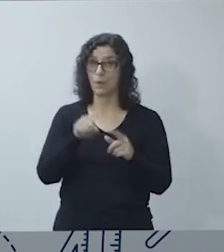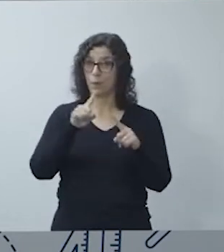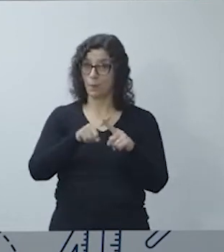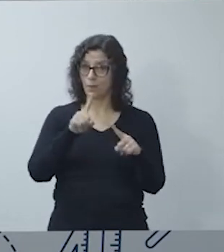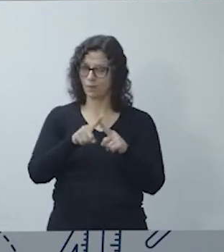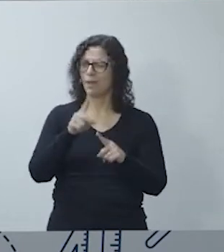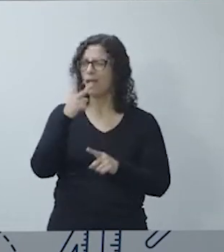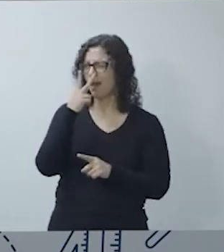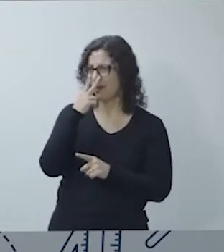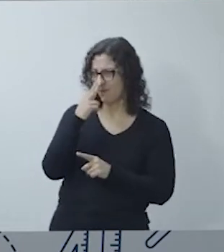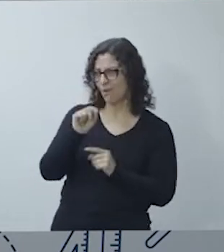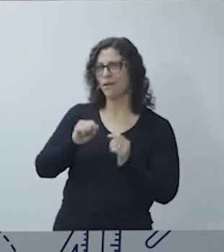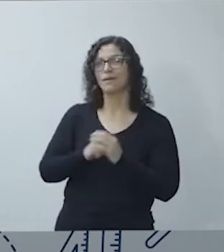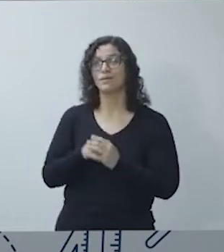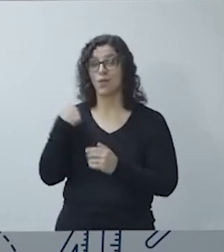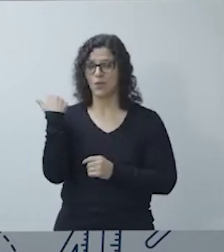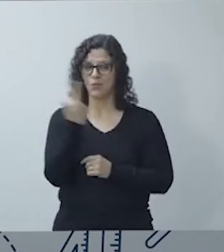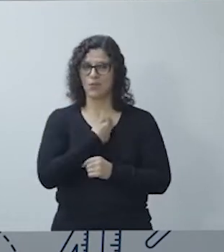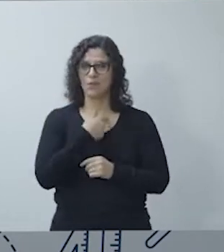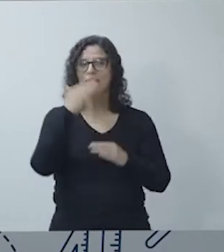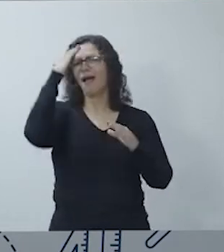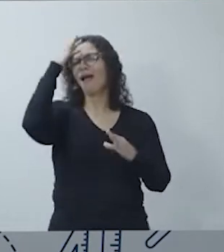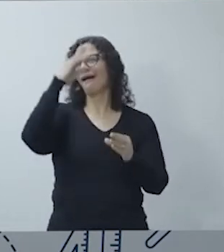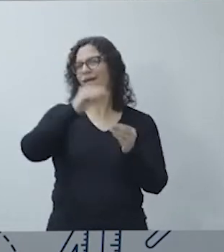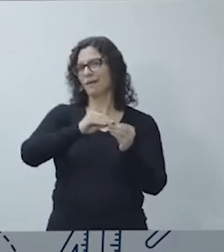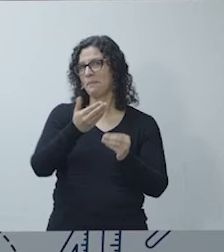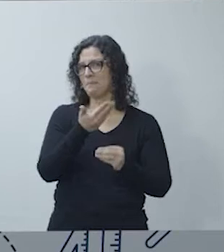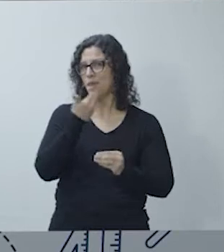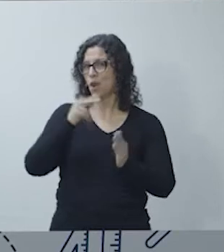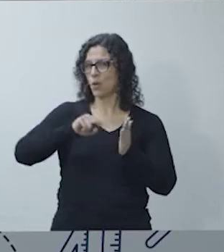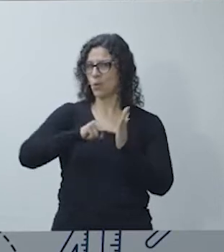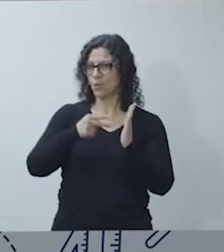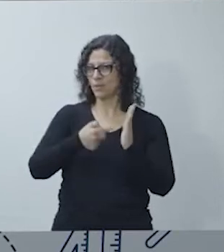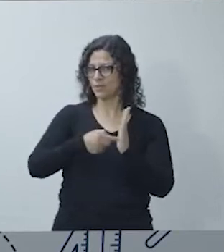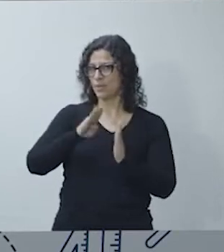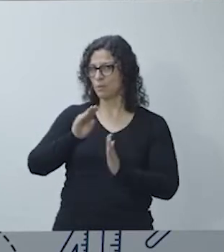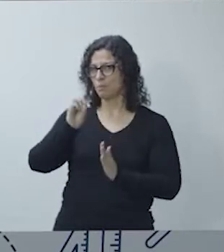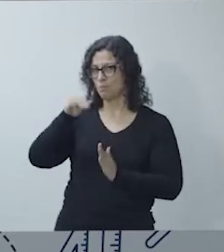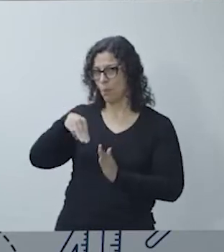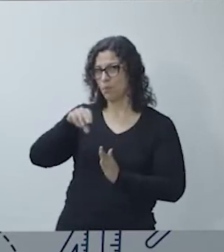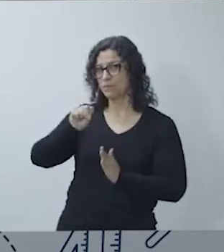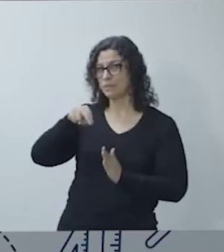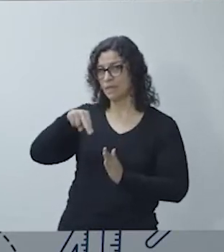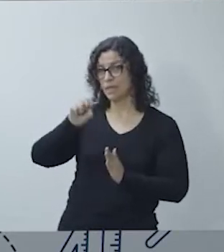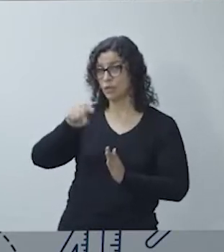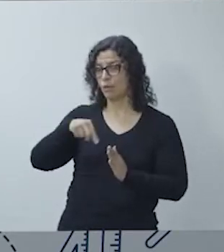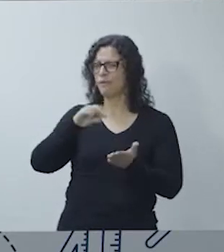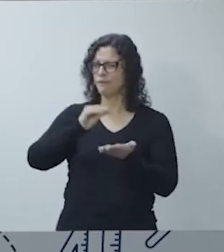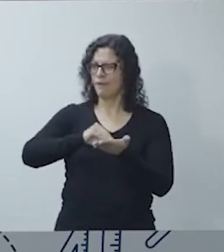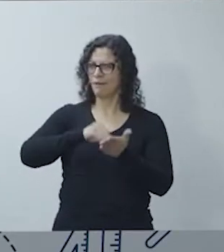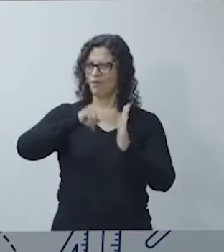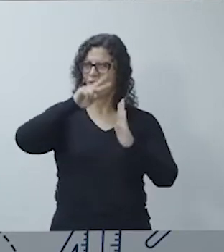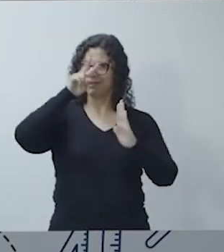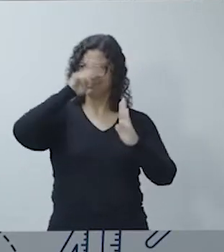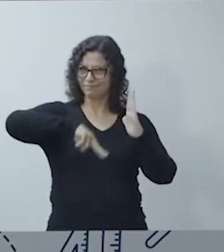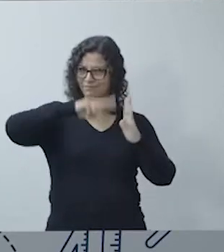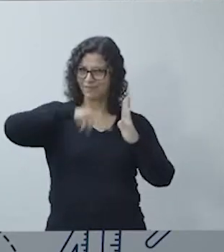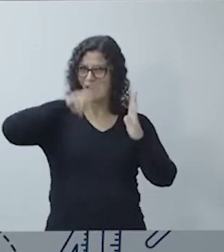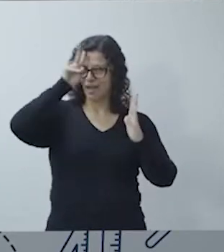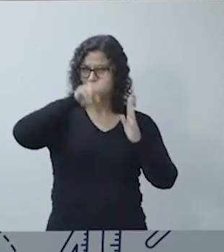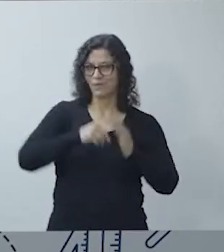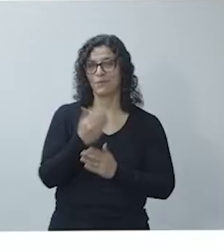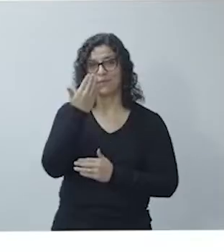porque possivelmente a gente vai entender bem o que é esse bom senso que está na nossa história. Olha